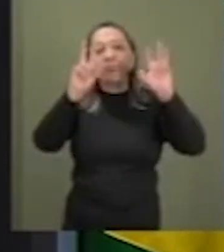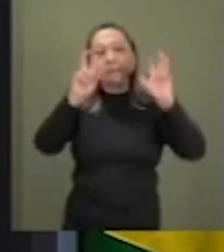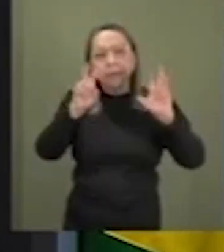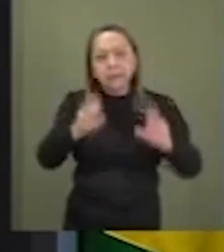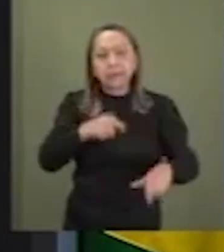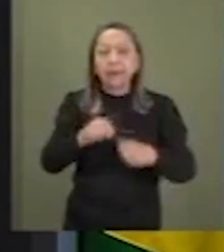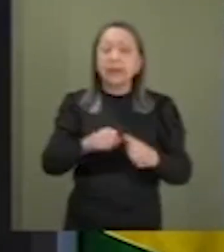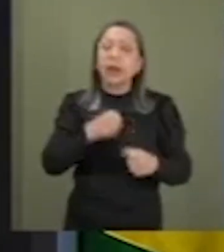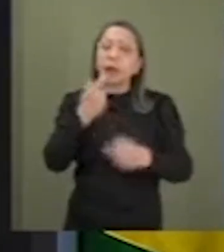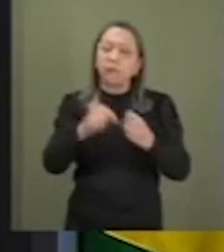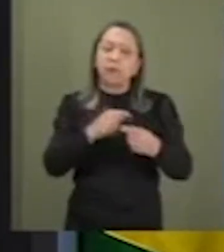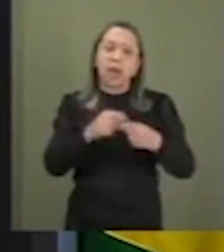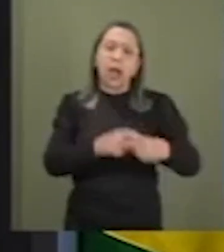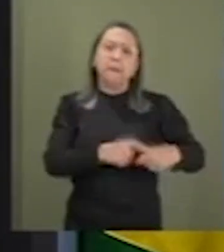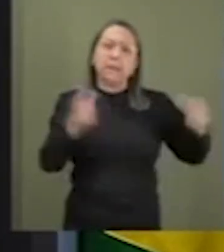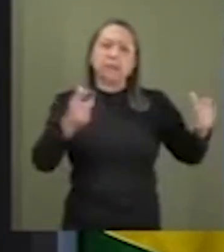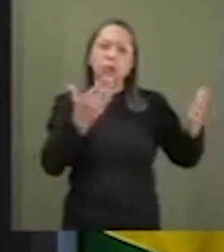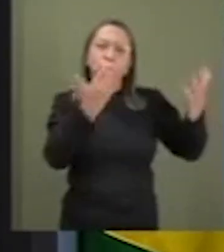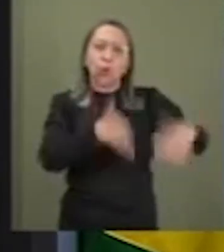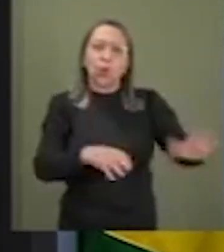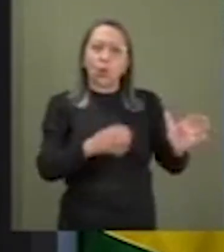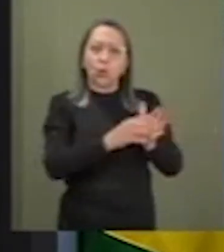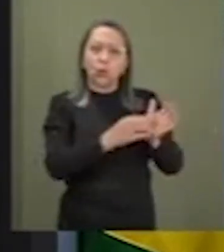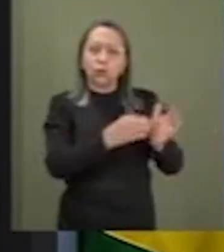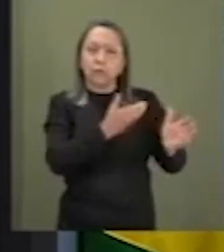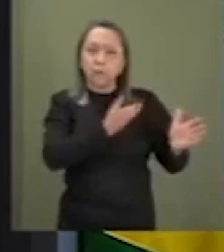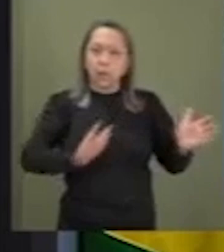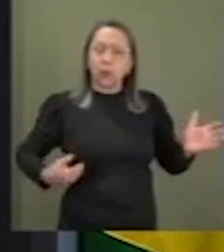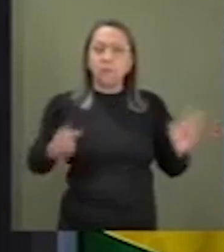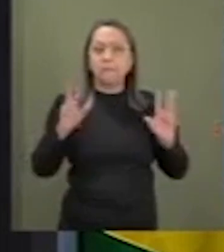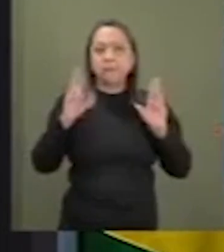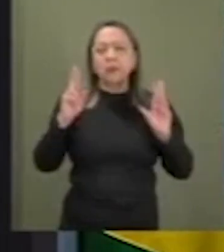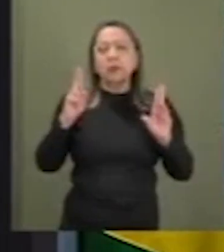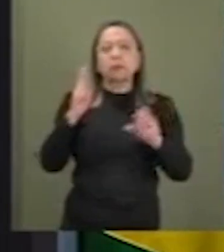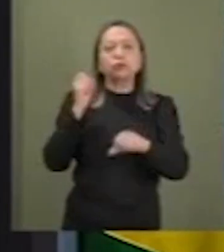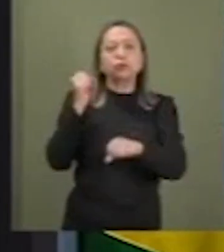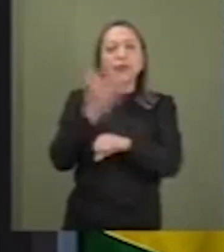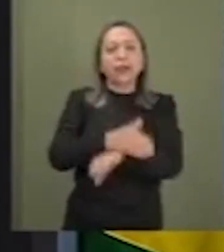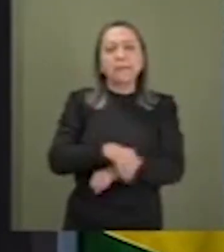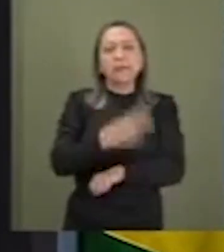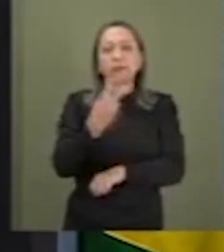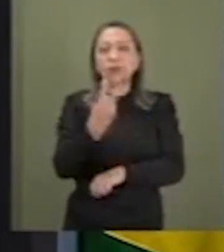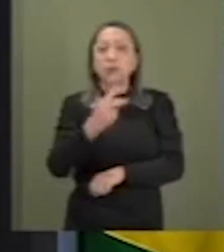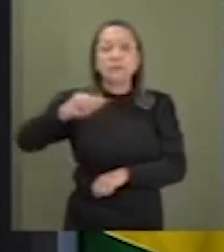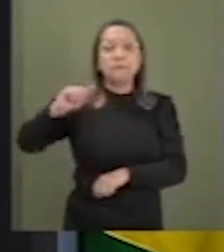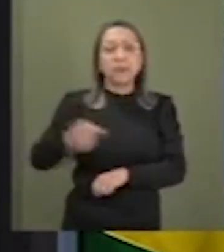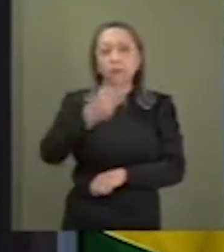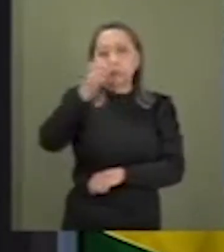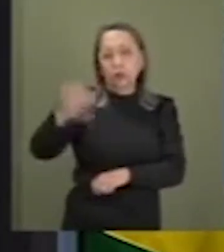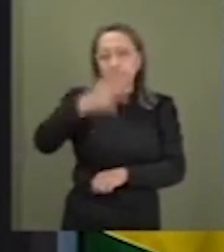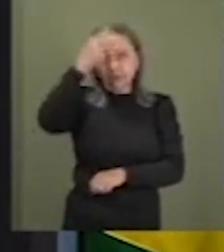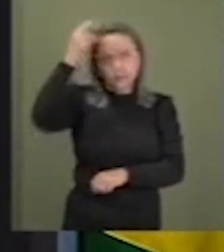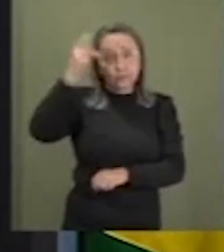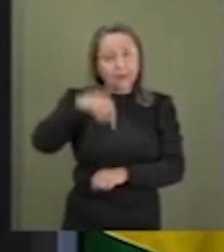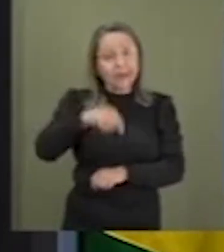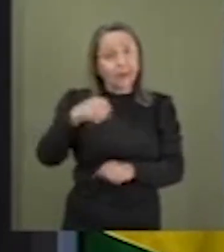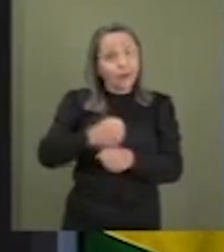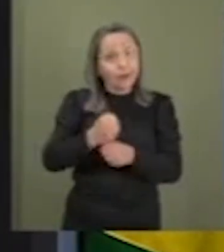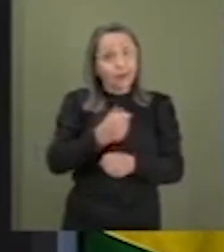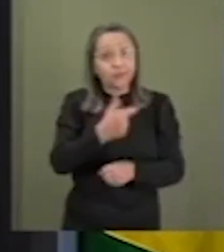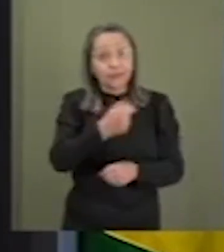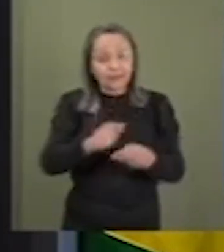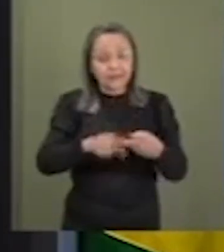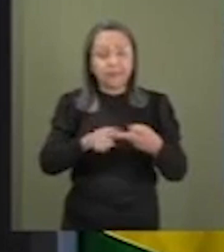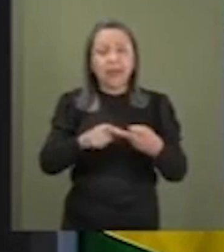mencioná-las. Ampliação dos concursos públicos, com previsão de ingresso de mais de 2 mil novos empregados para este ano. Suspensão